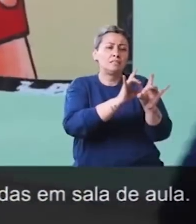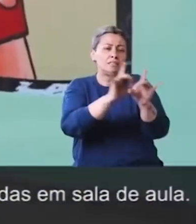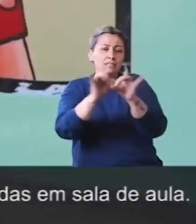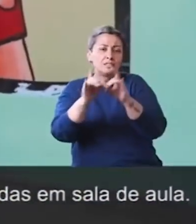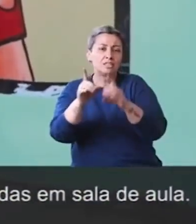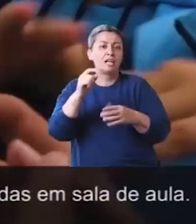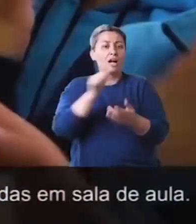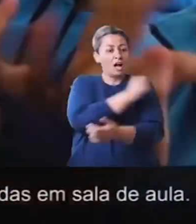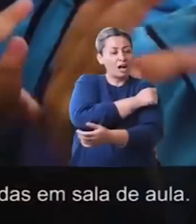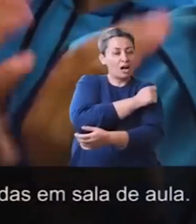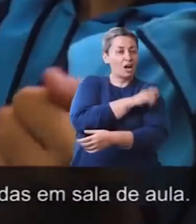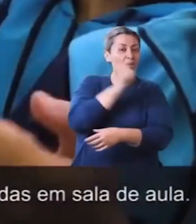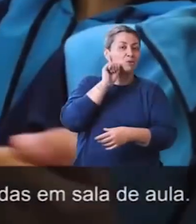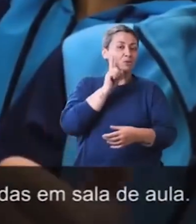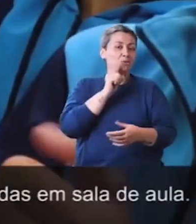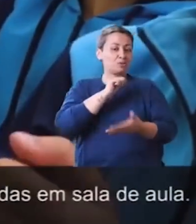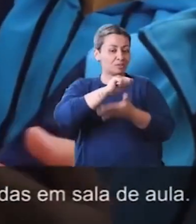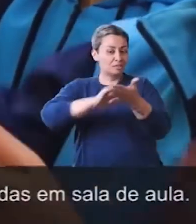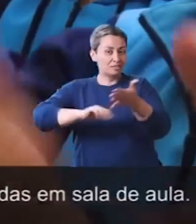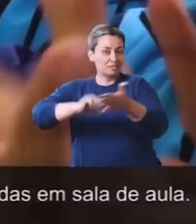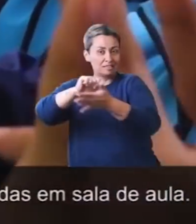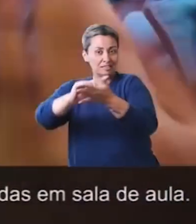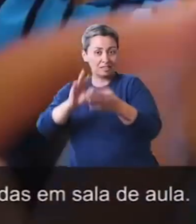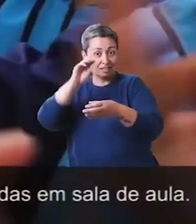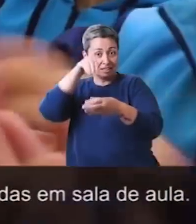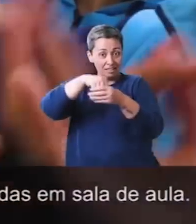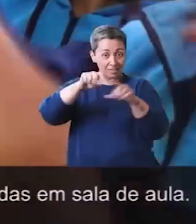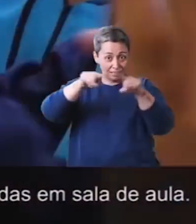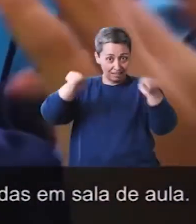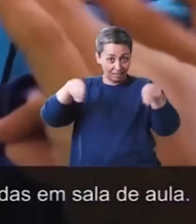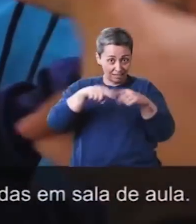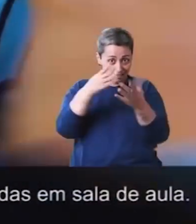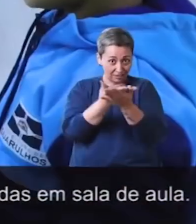surdos durante as atividades realizadas em sala de aula.